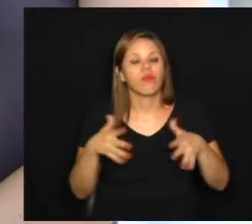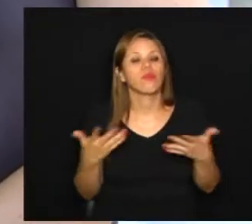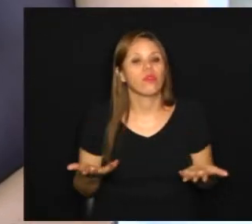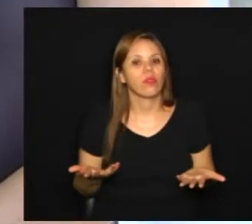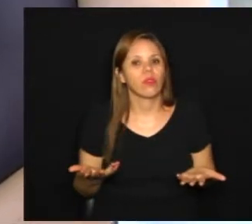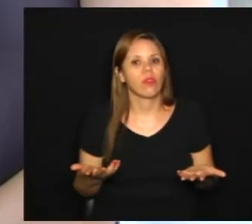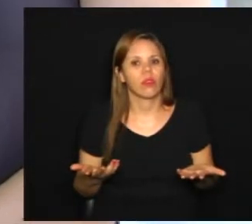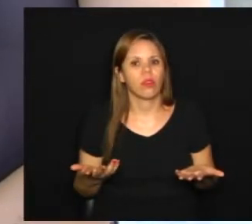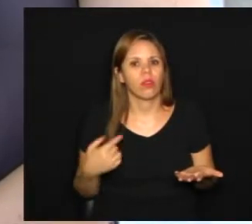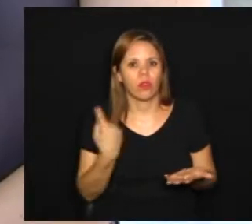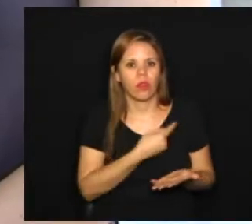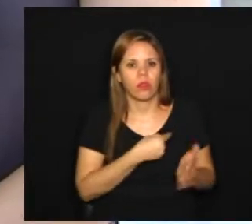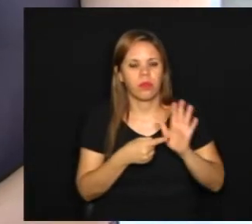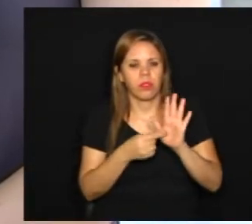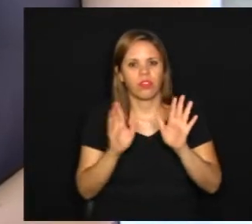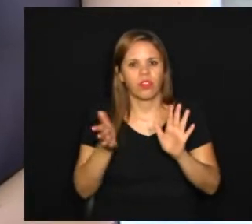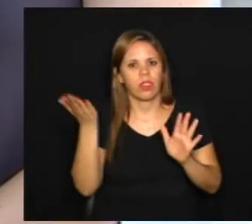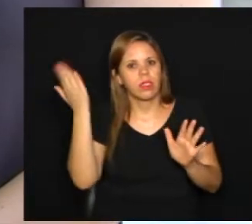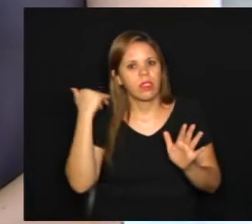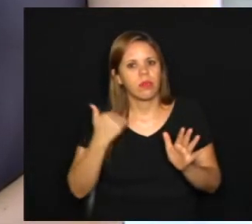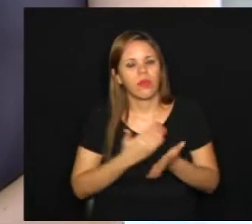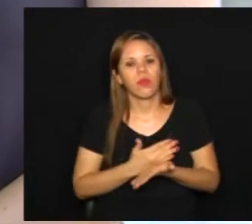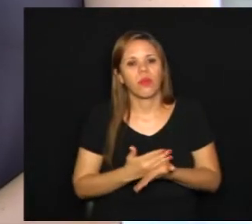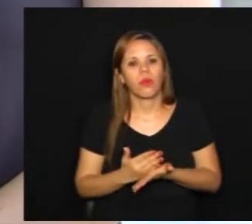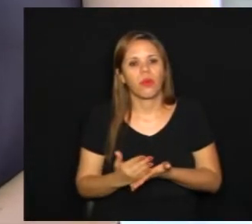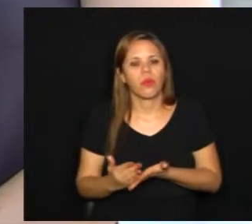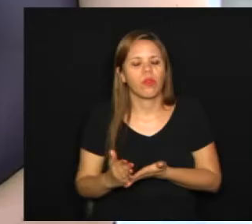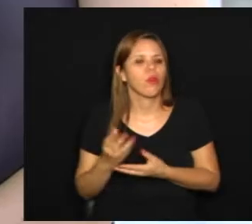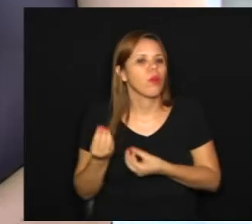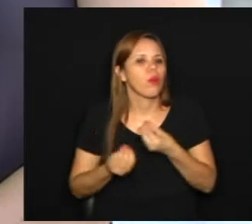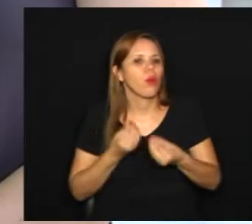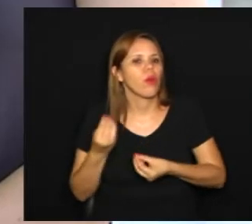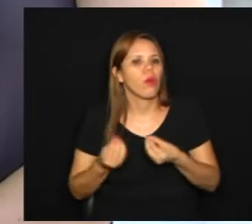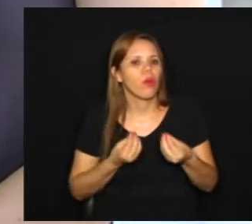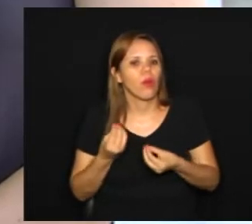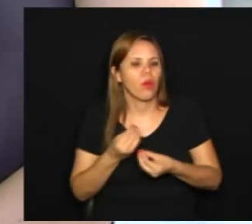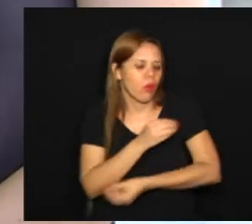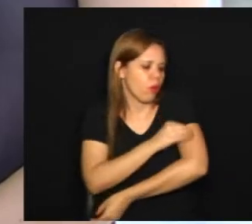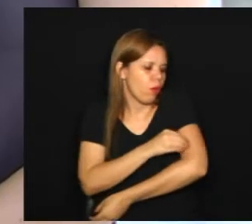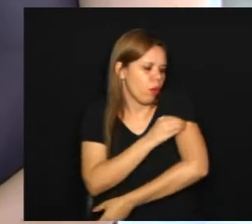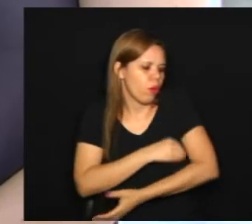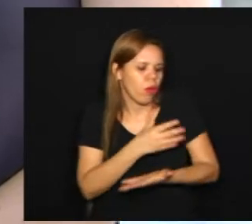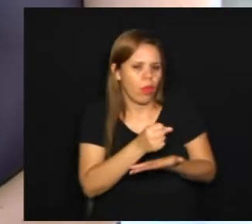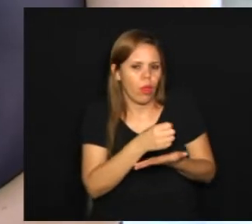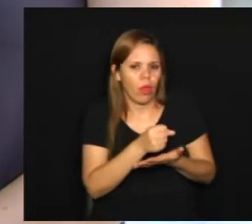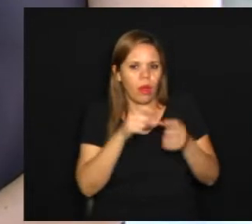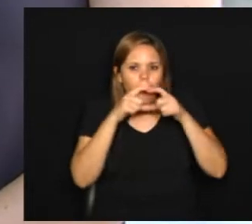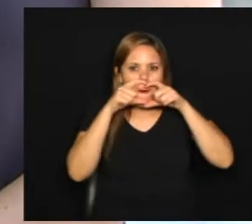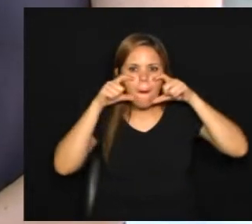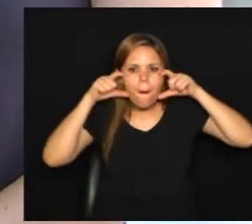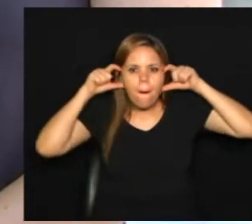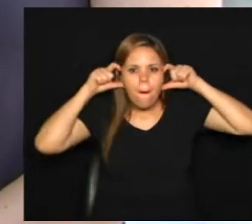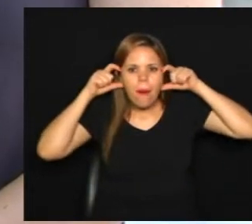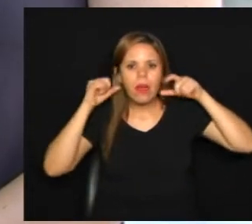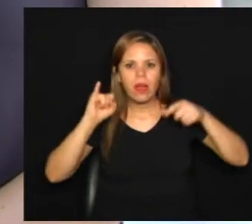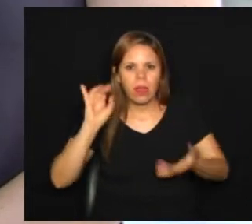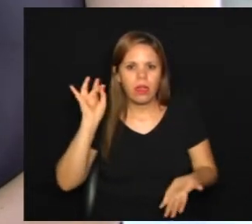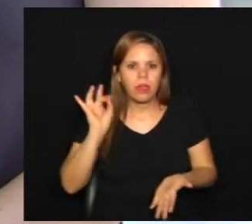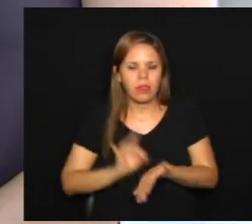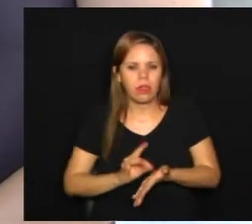o nosso apresentador já quer saber no comecinho sobre o álcool gel e o uso de máscaras, se isso